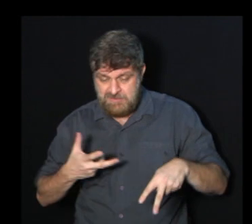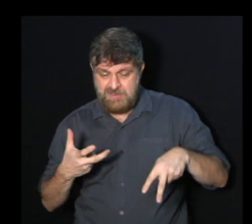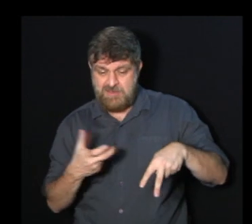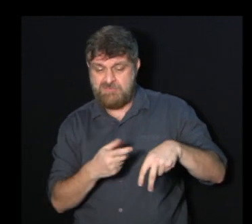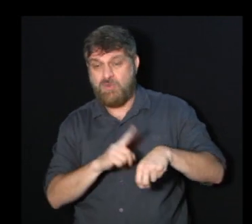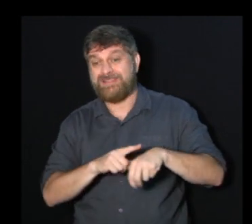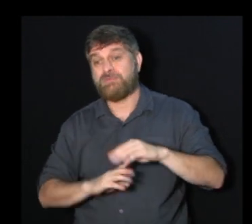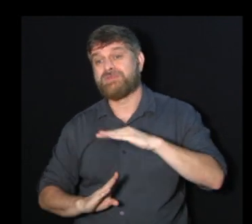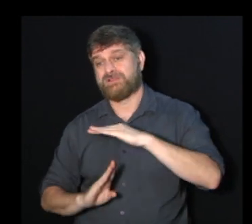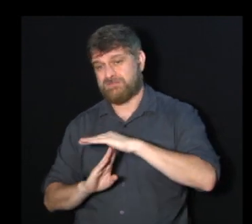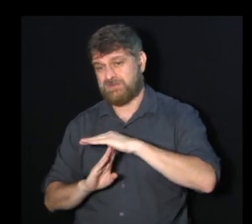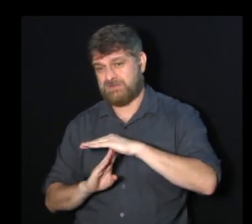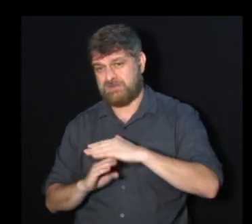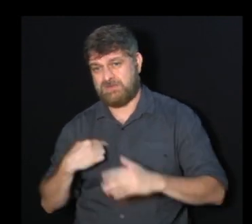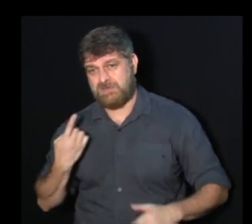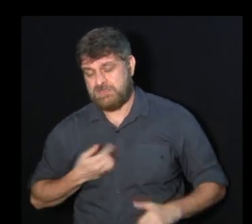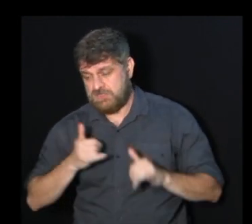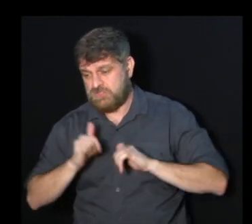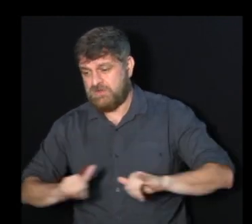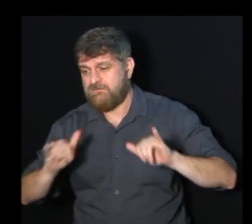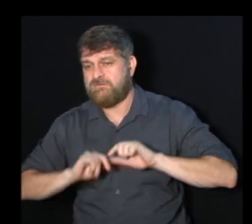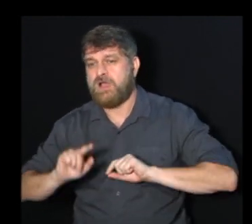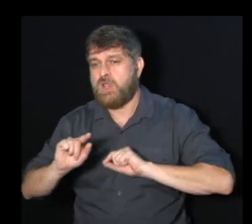né? Então, o que a gente prega é,